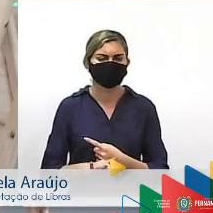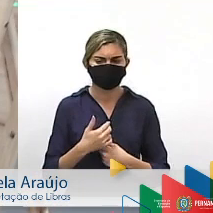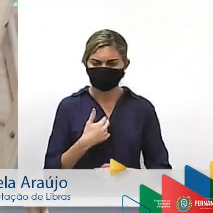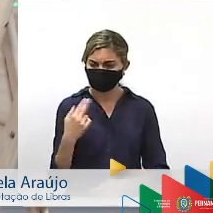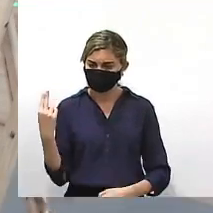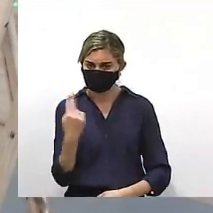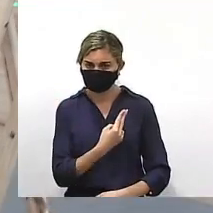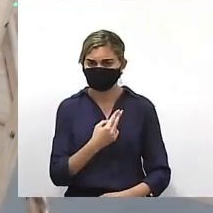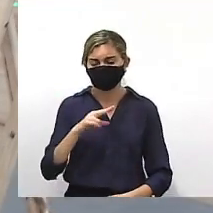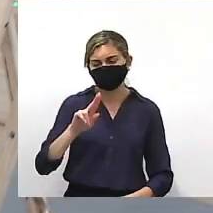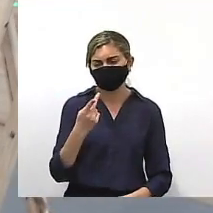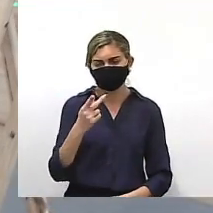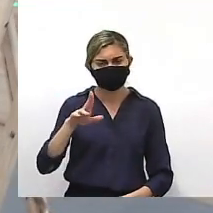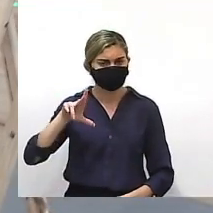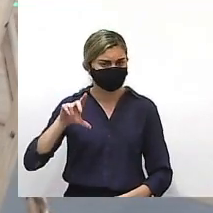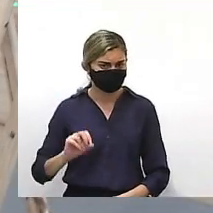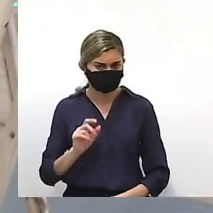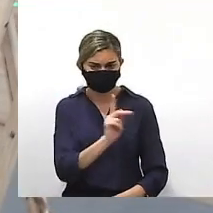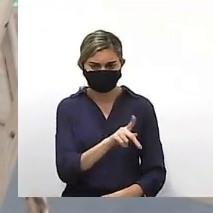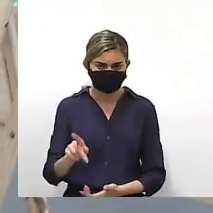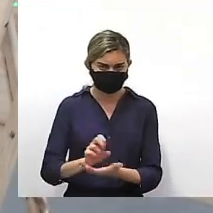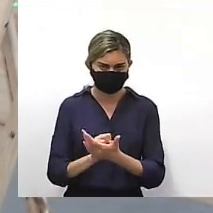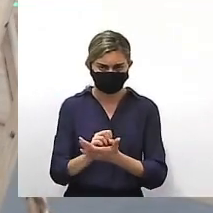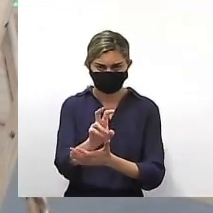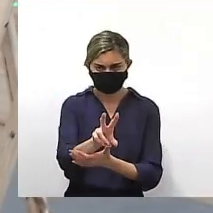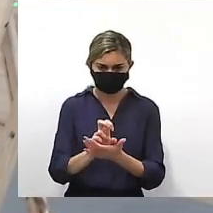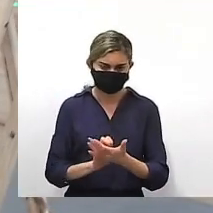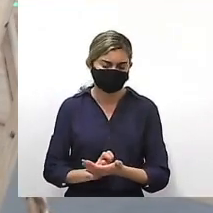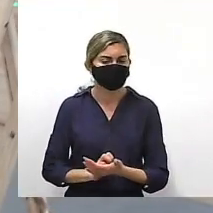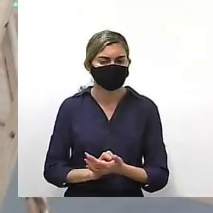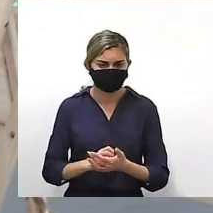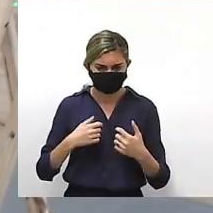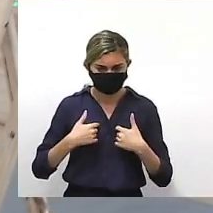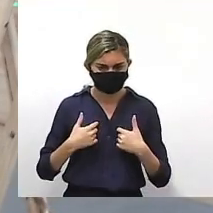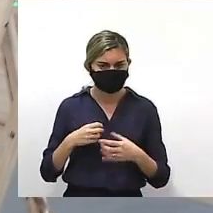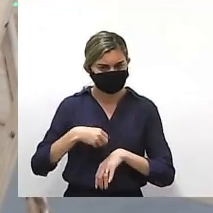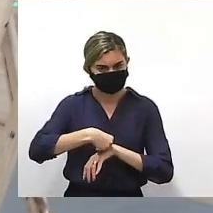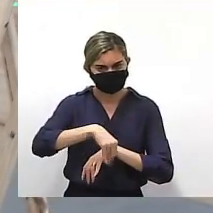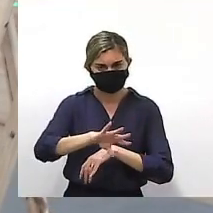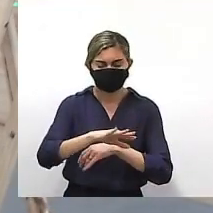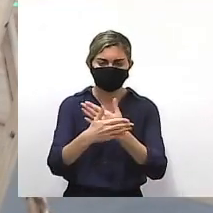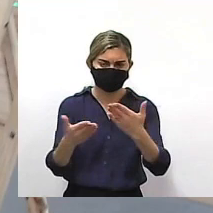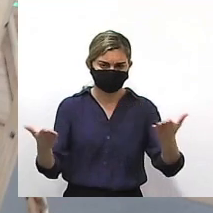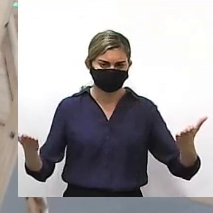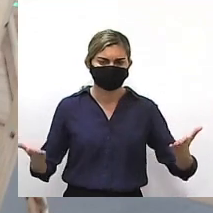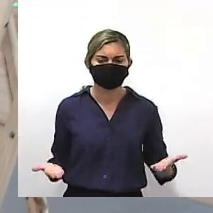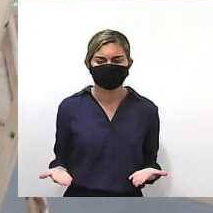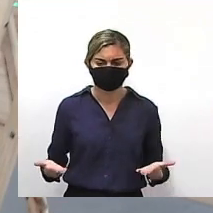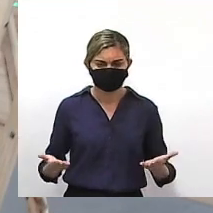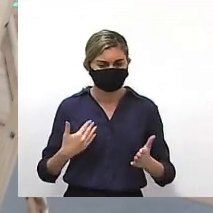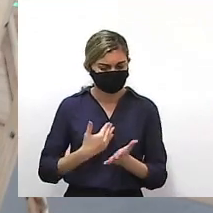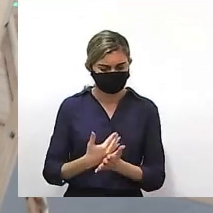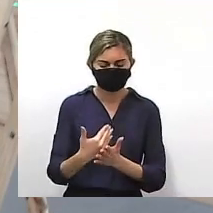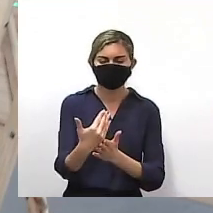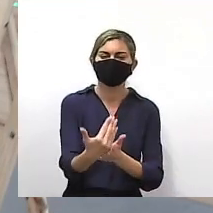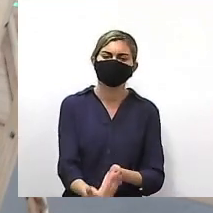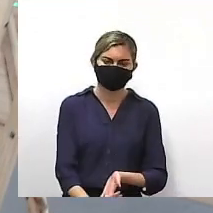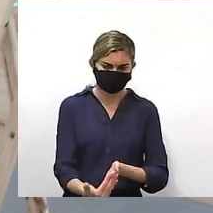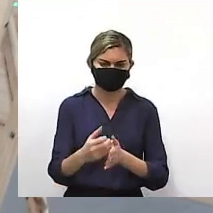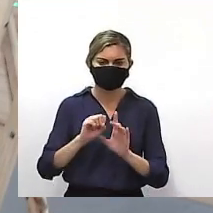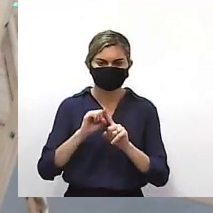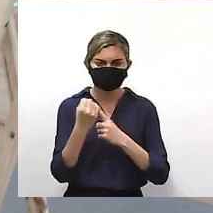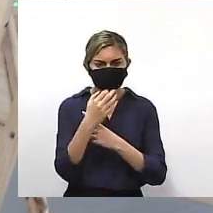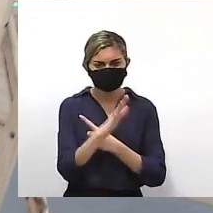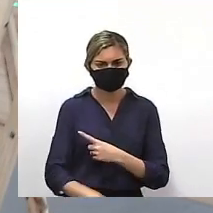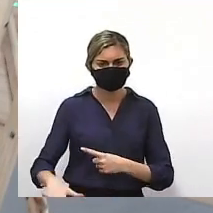nome é Hugo Regis, eu sou professor do EducaPE e eu estou trazendo para vocês agora, iniciando